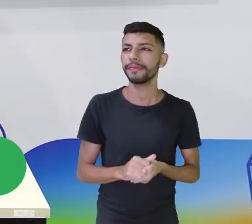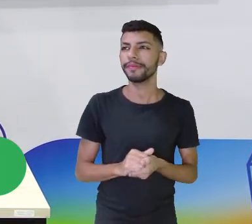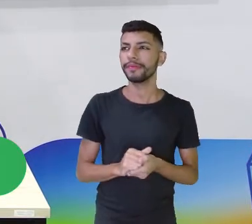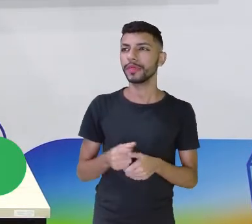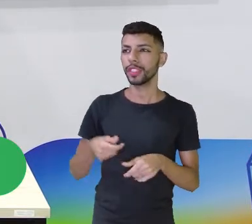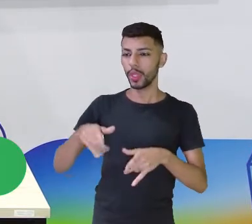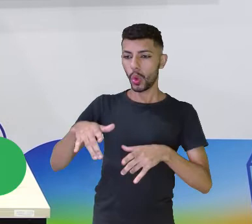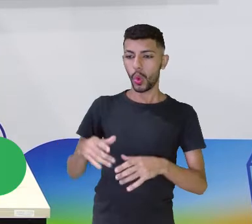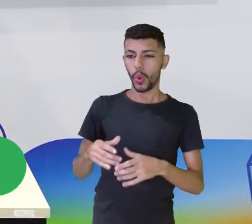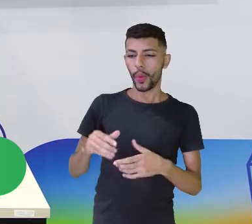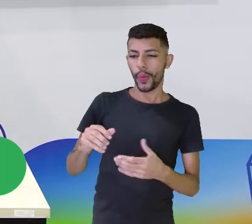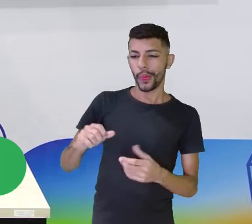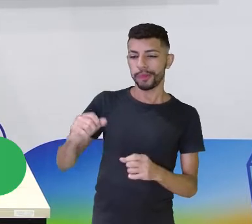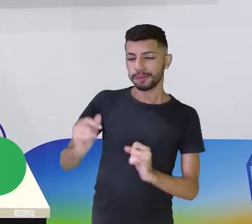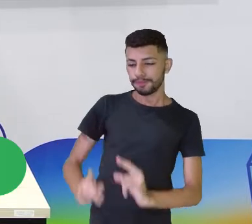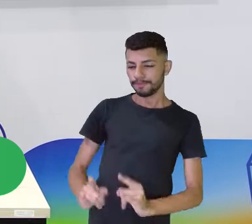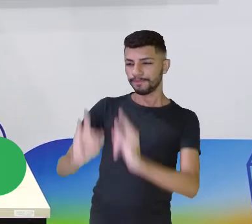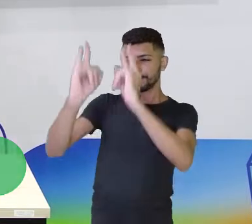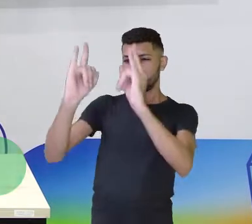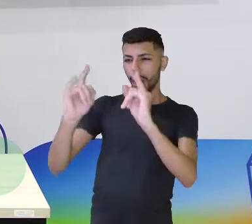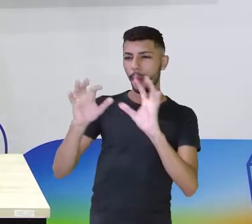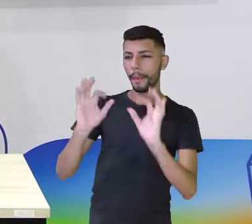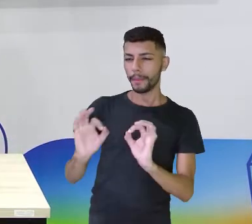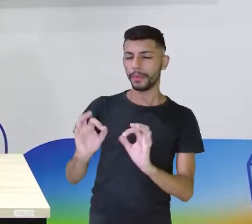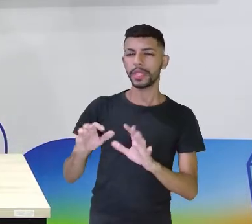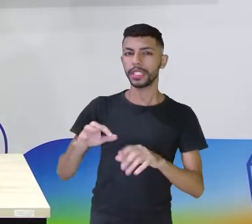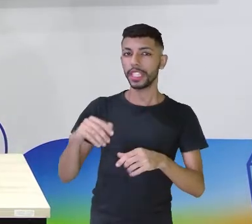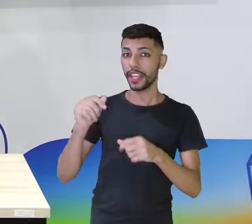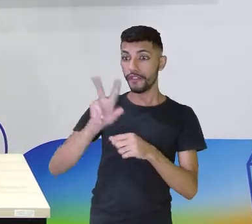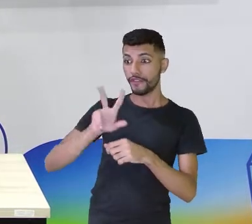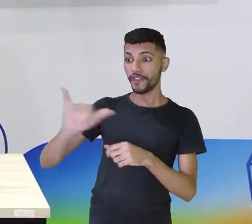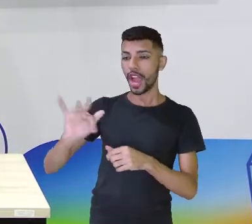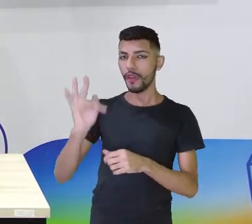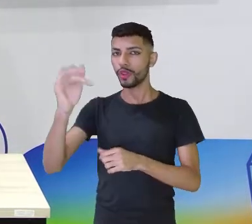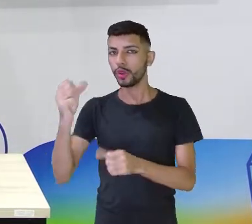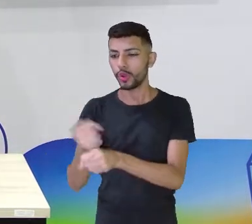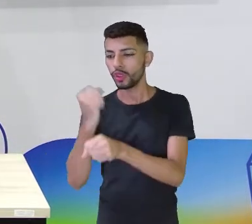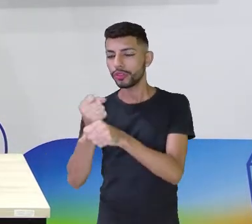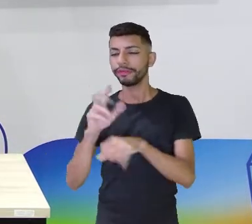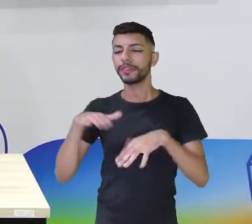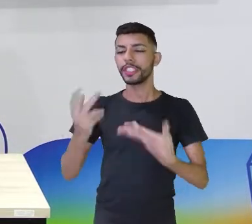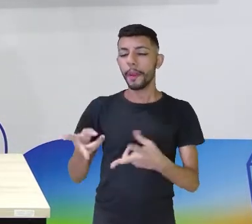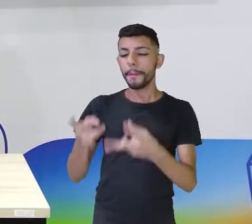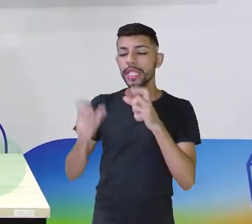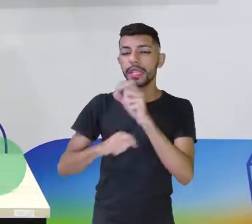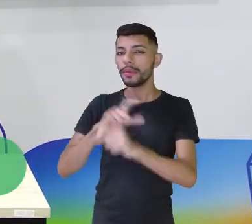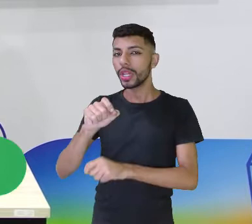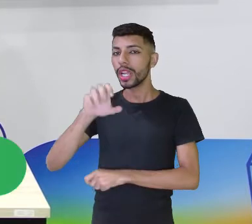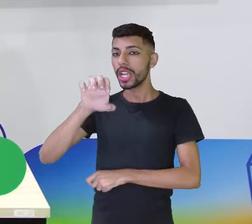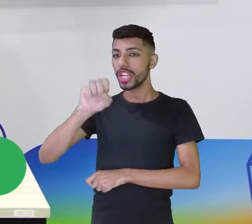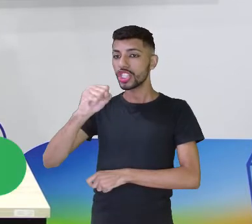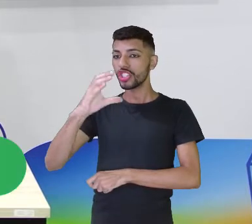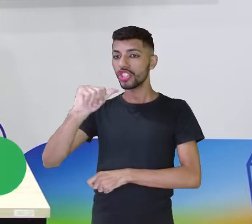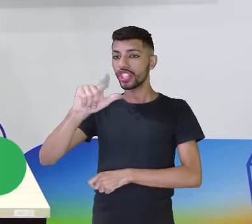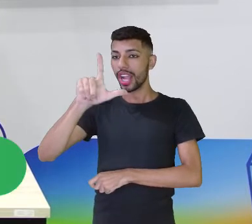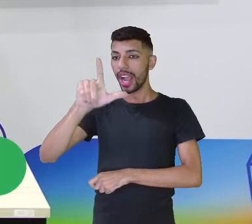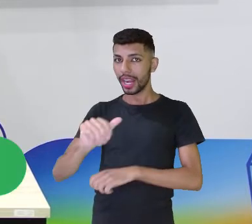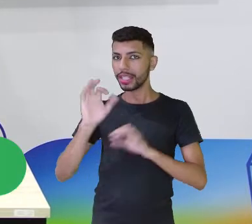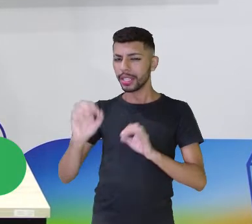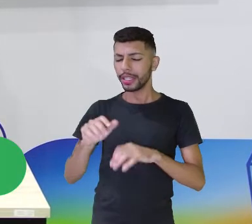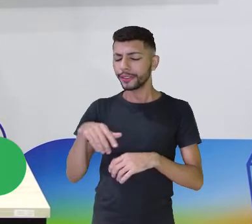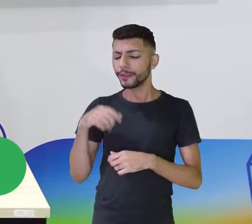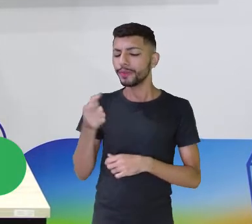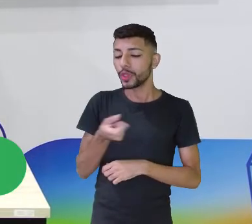um edifício a ser construído, eu vou observar a sua escala. Quanto equivale cada ponto,